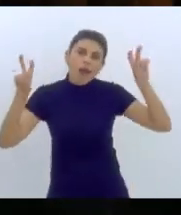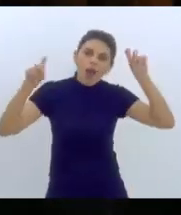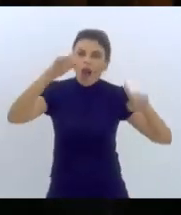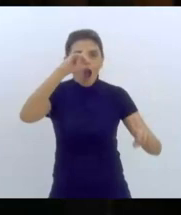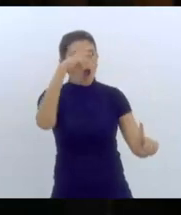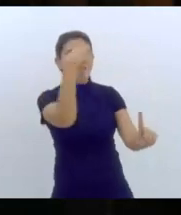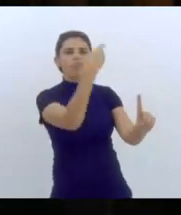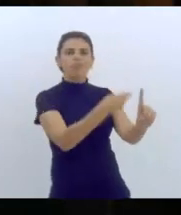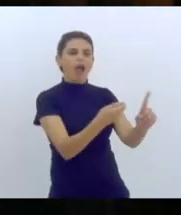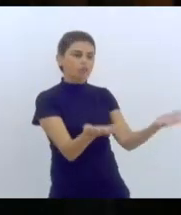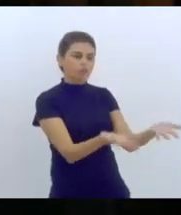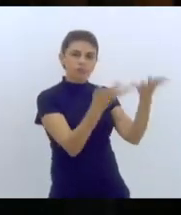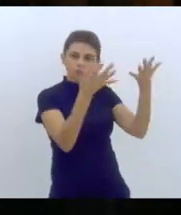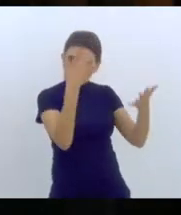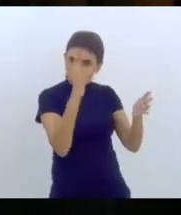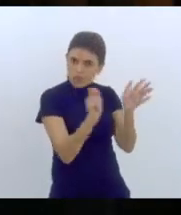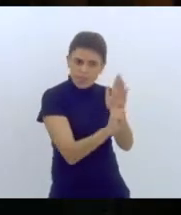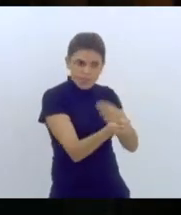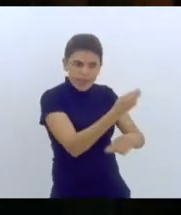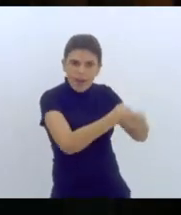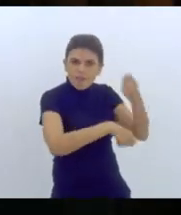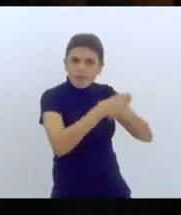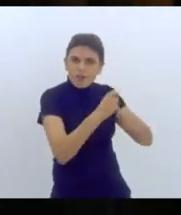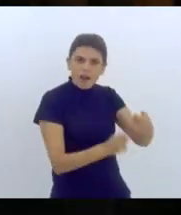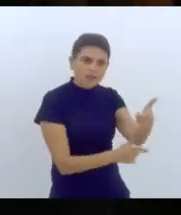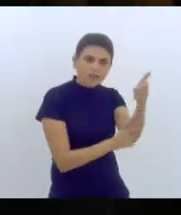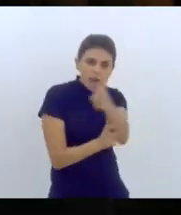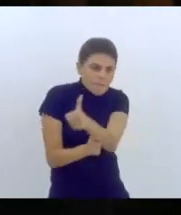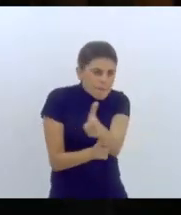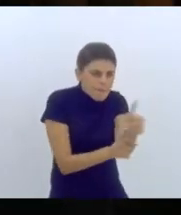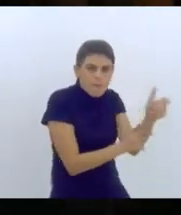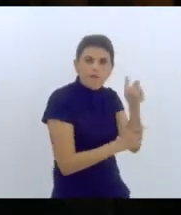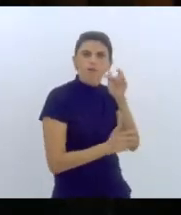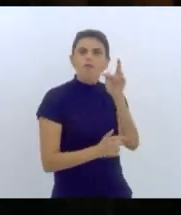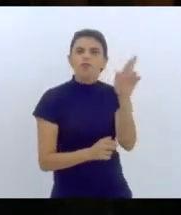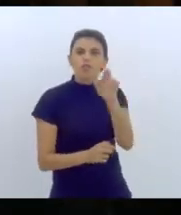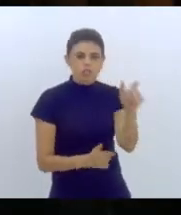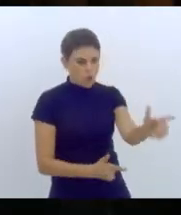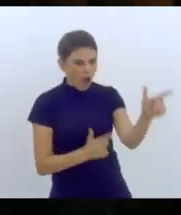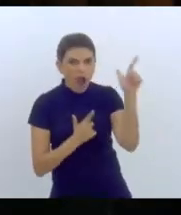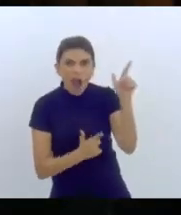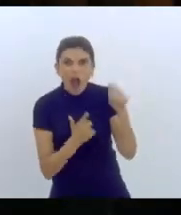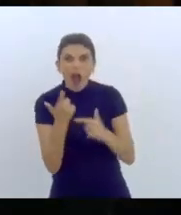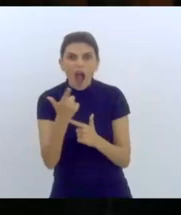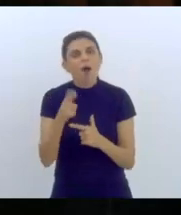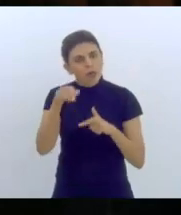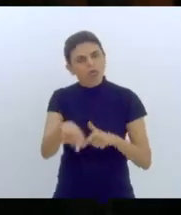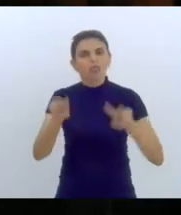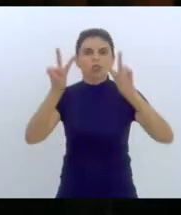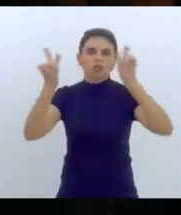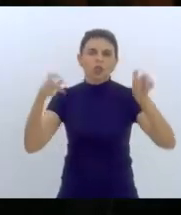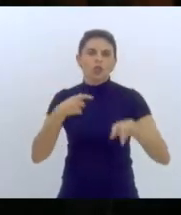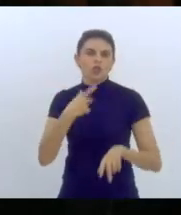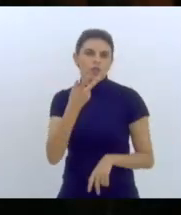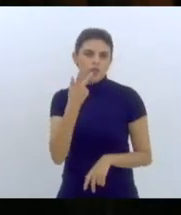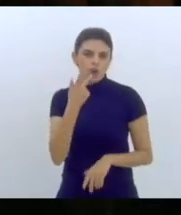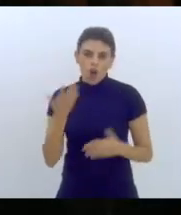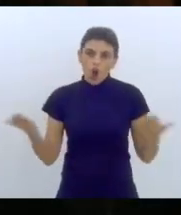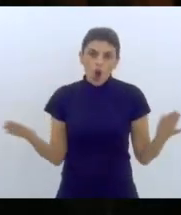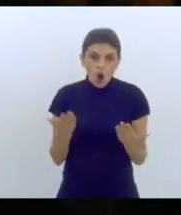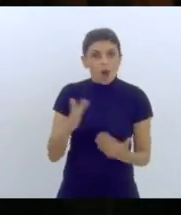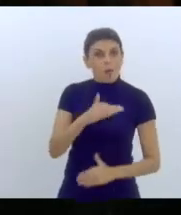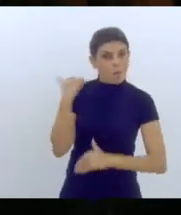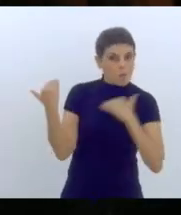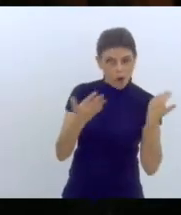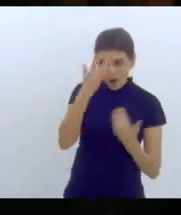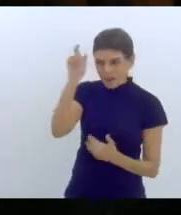homenageou traficante de fuzil, traficante de armas. É sobre isso que eu quero falar. Porque hoje quem morre na